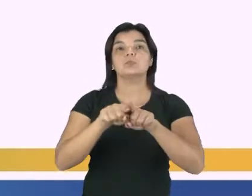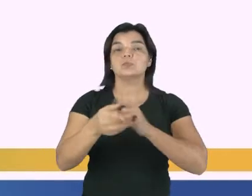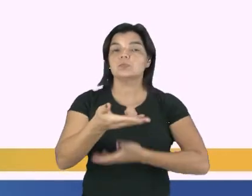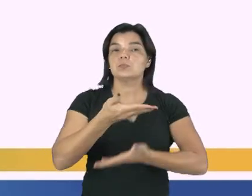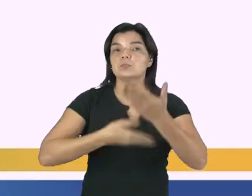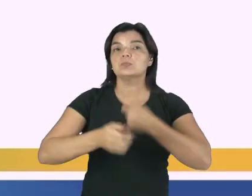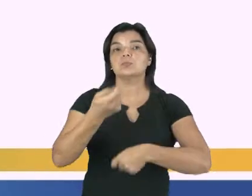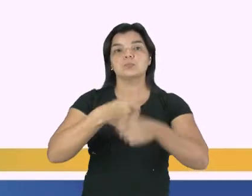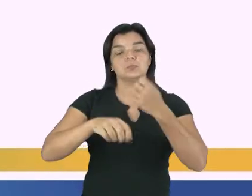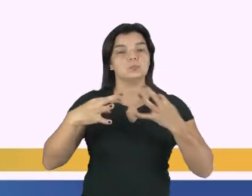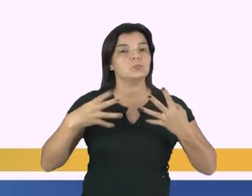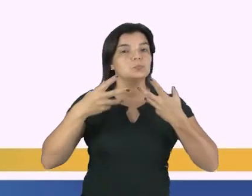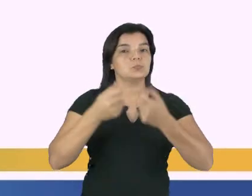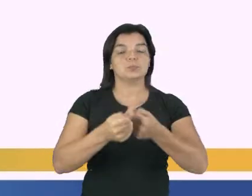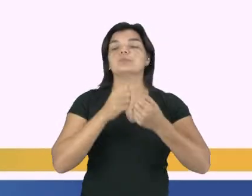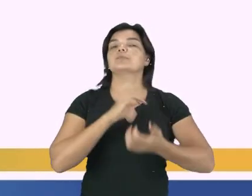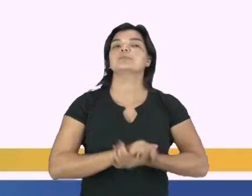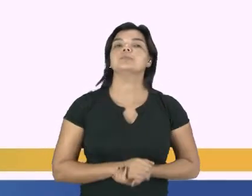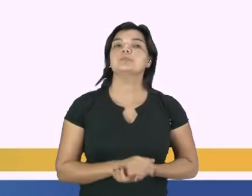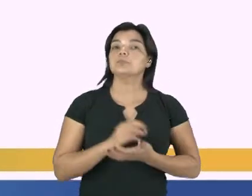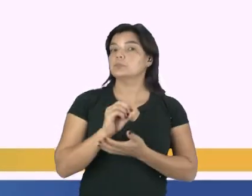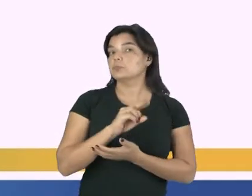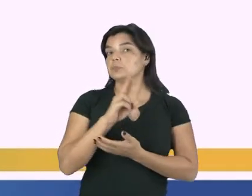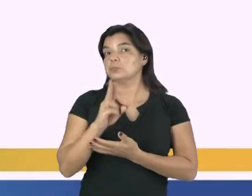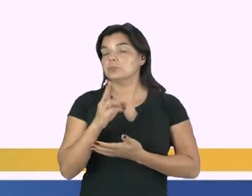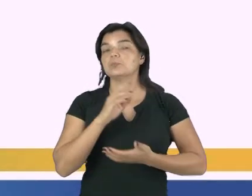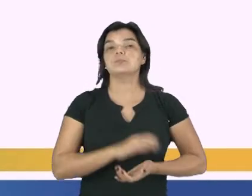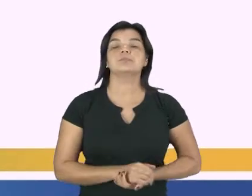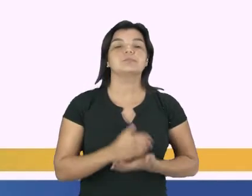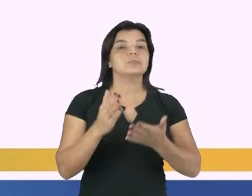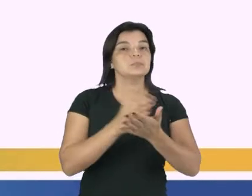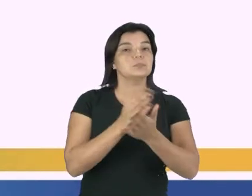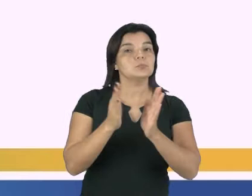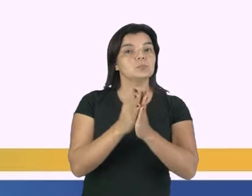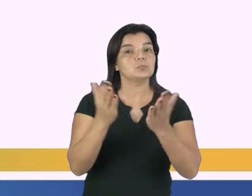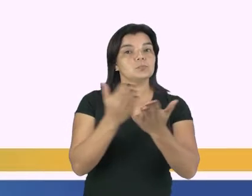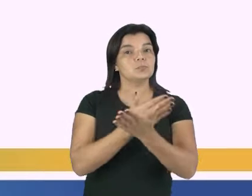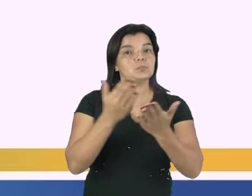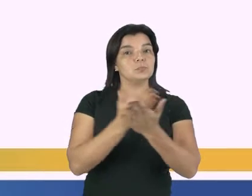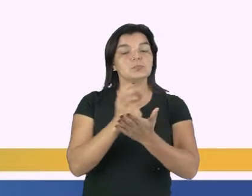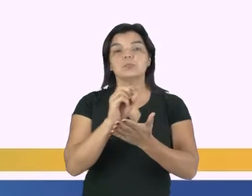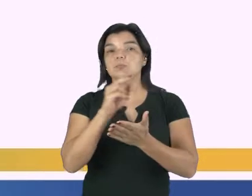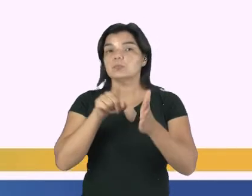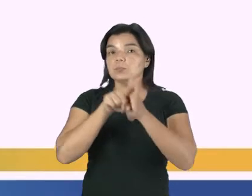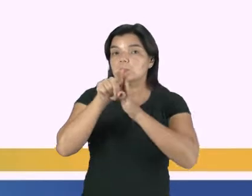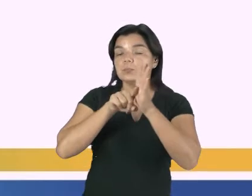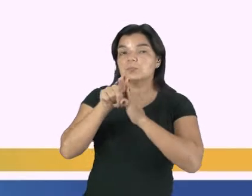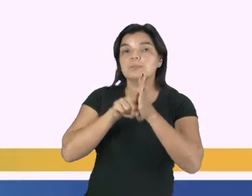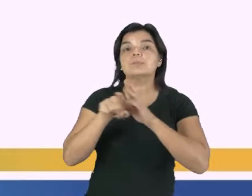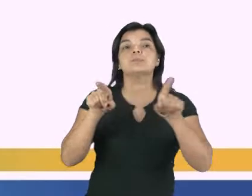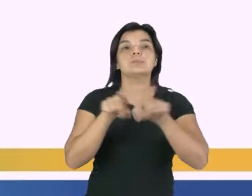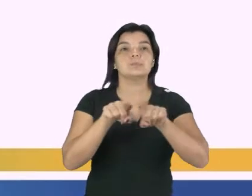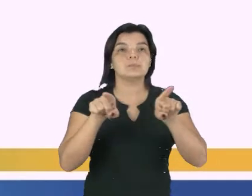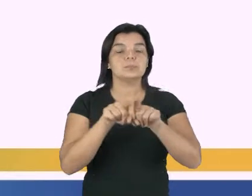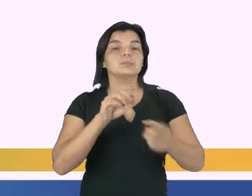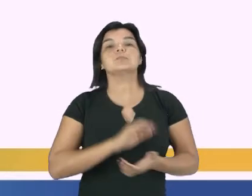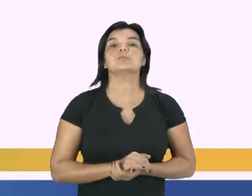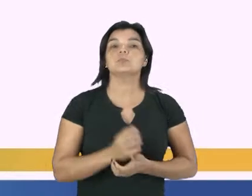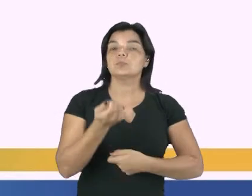e integração econômica total, ou, em alguns livros ou algumas pesquisas,